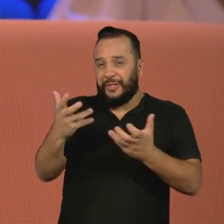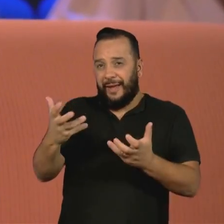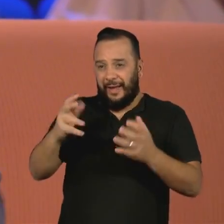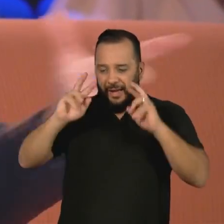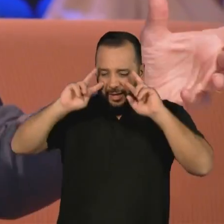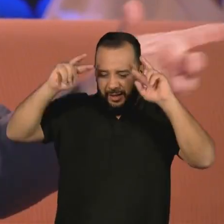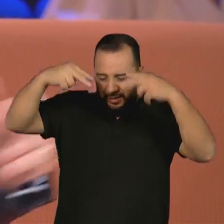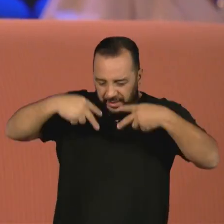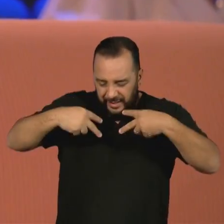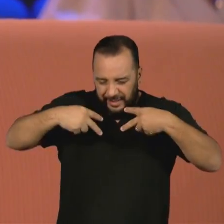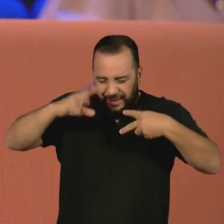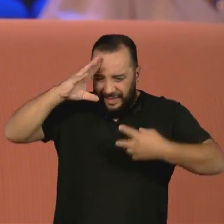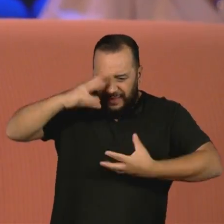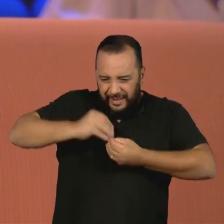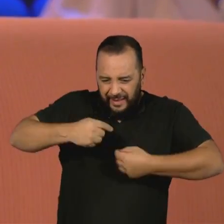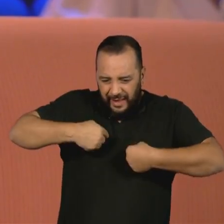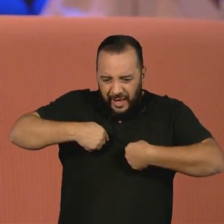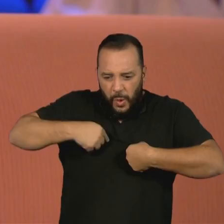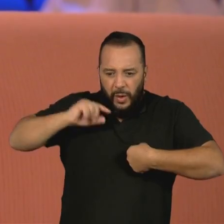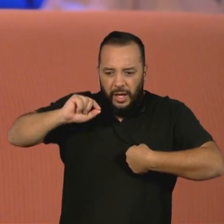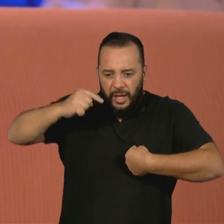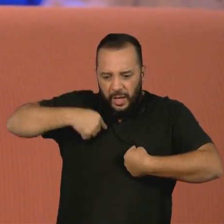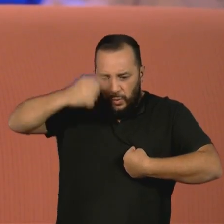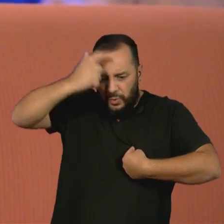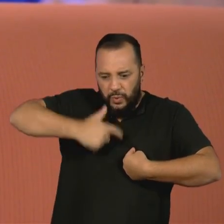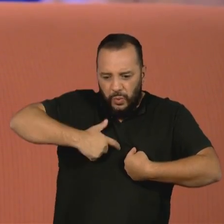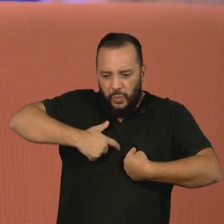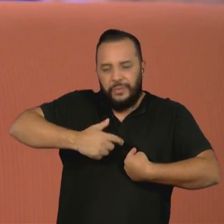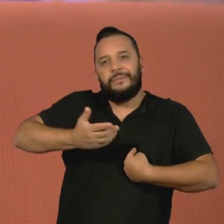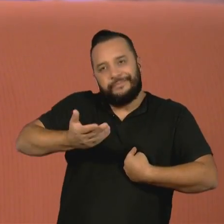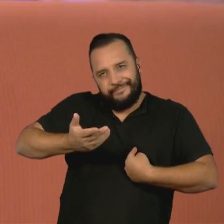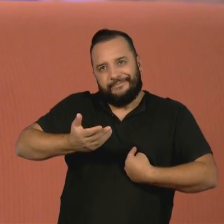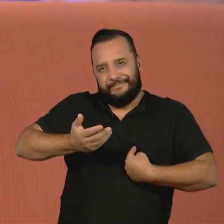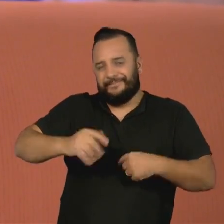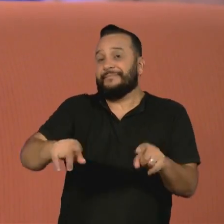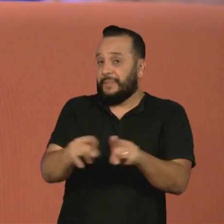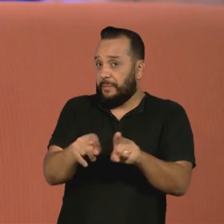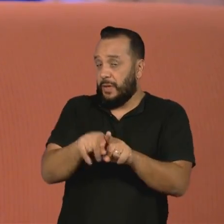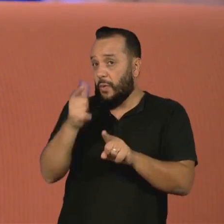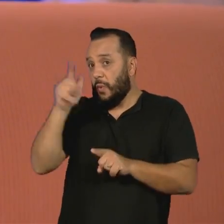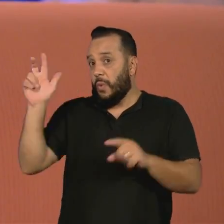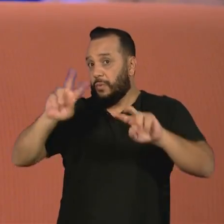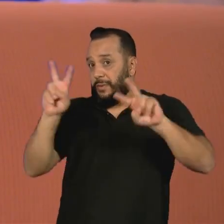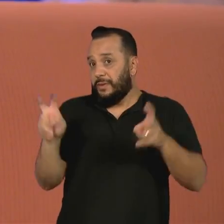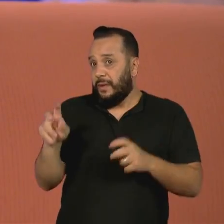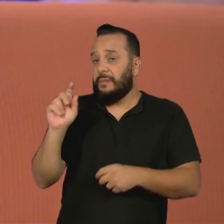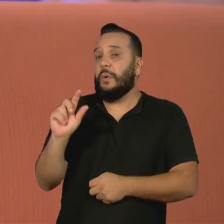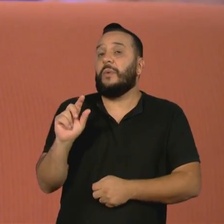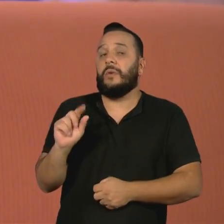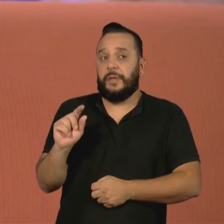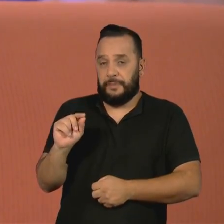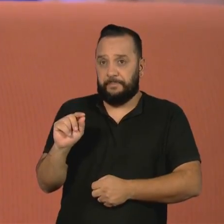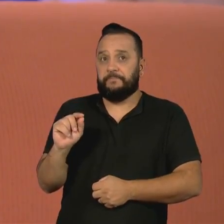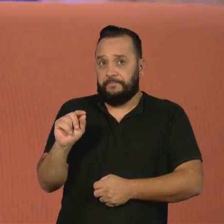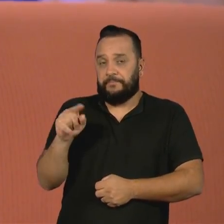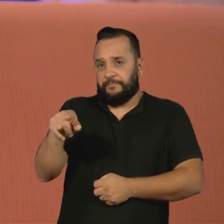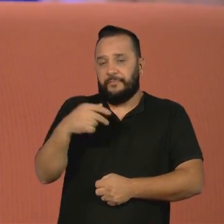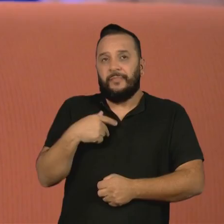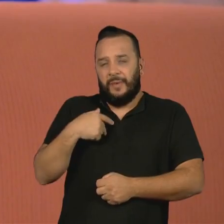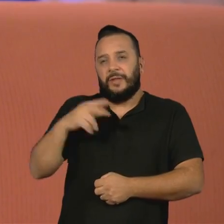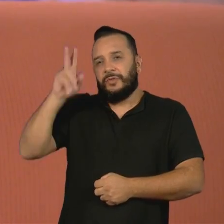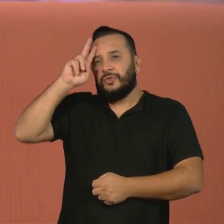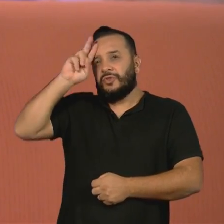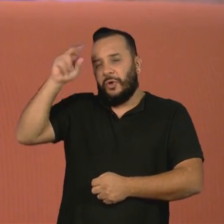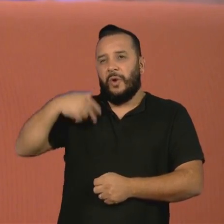E aí, um outro tema também desse livro, eu estava até comentando aqui fora, que é uma coisa interessante de pensar, que na história da